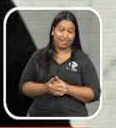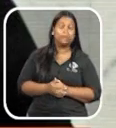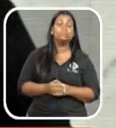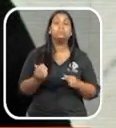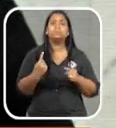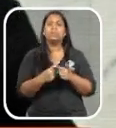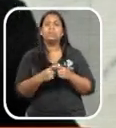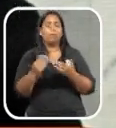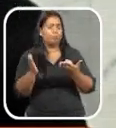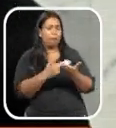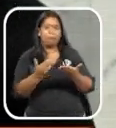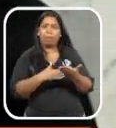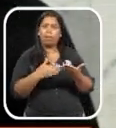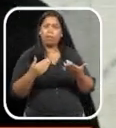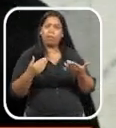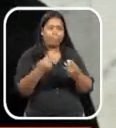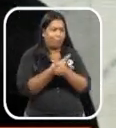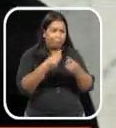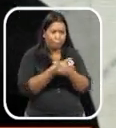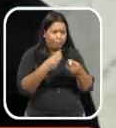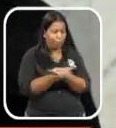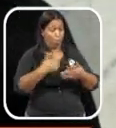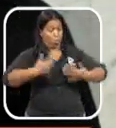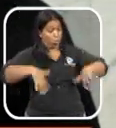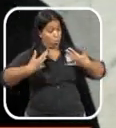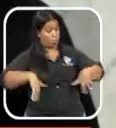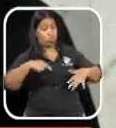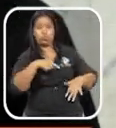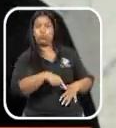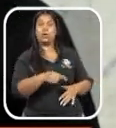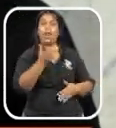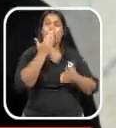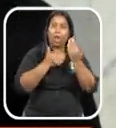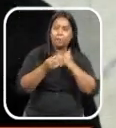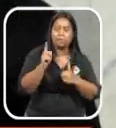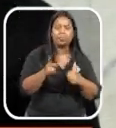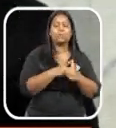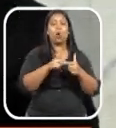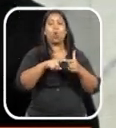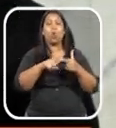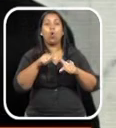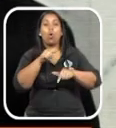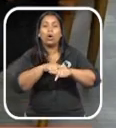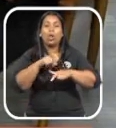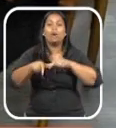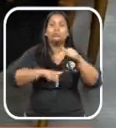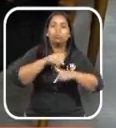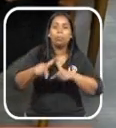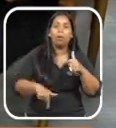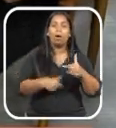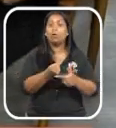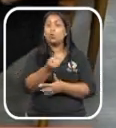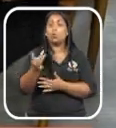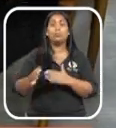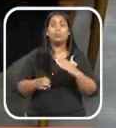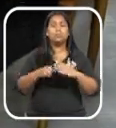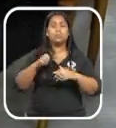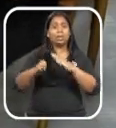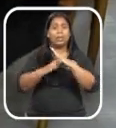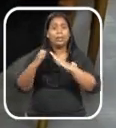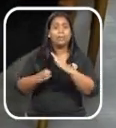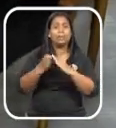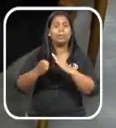era alimentação, horário de trabalho. Algumas empresas queriam que os... Calote, que fizessem cursos,